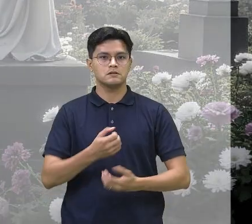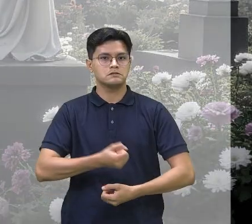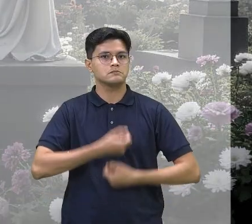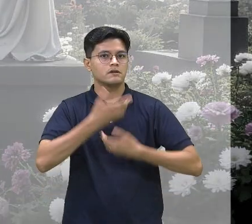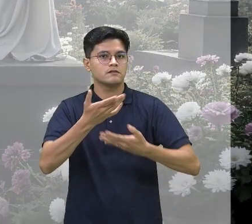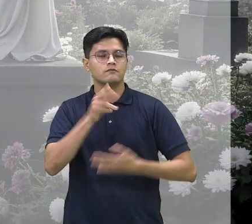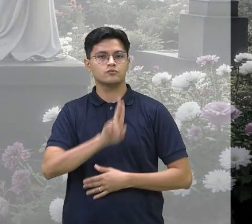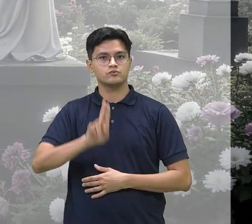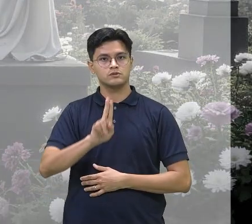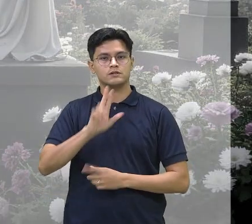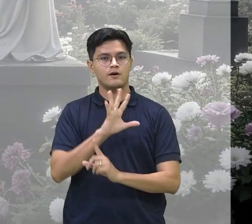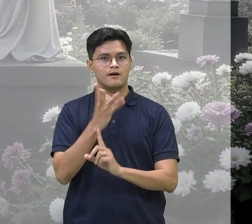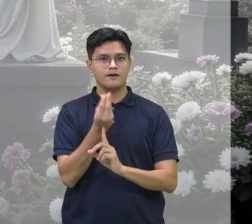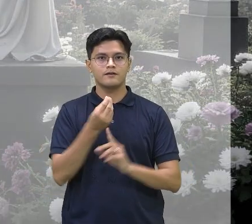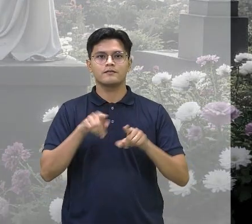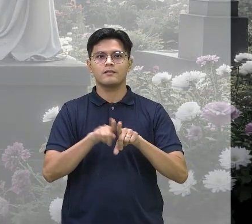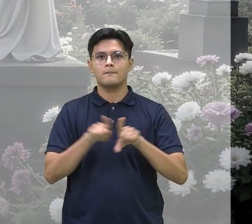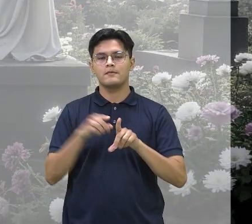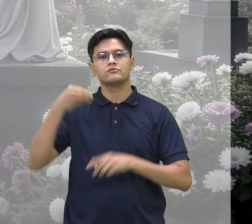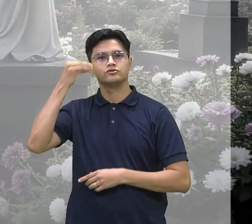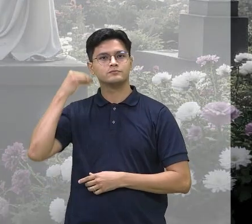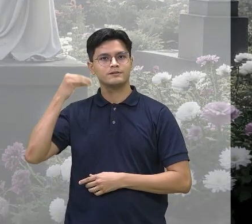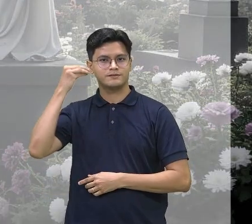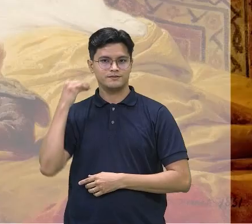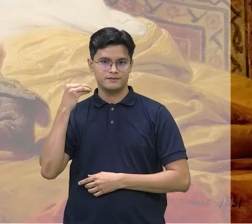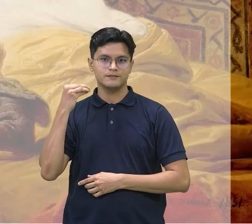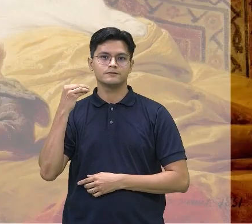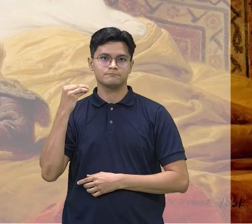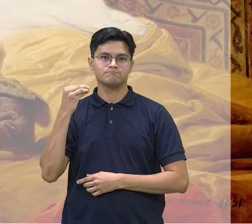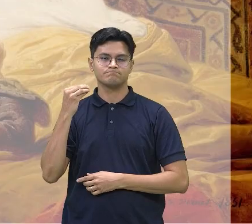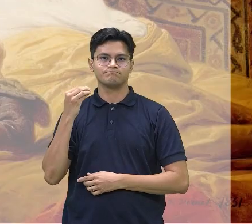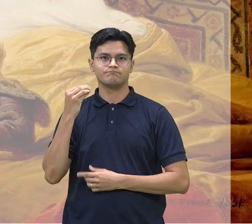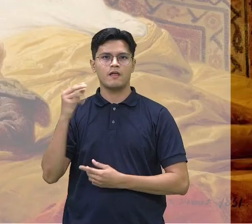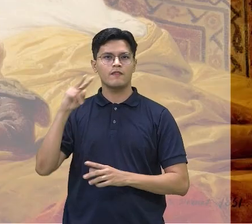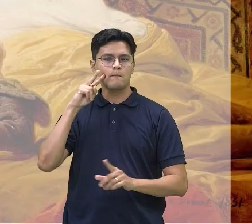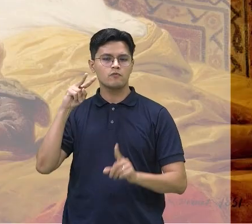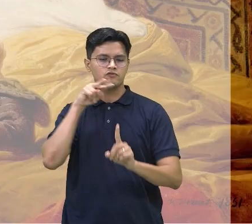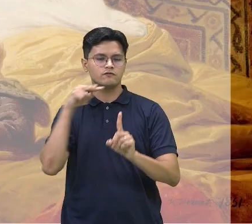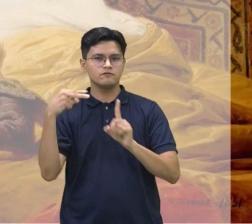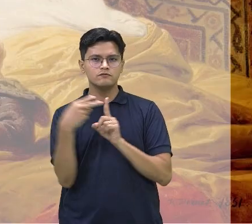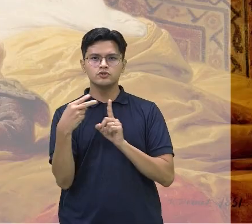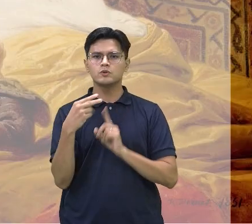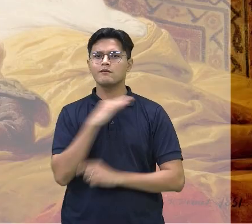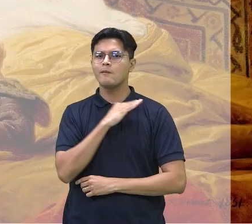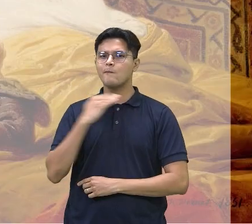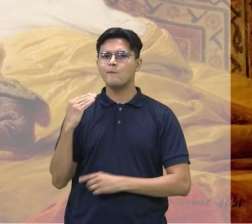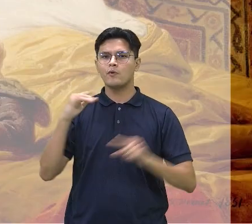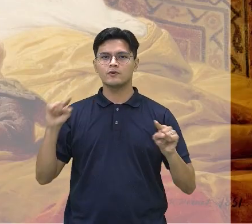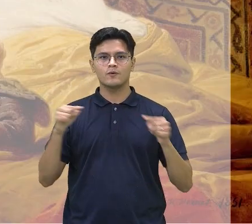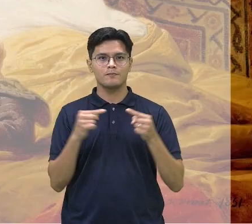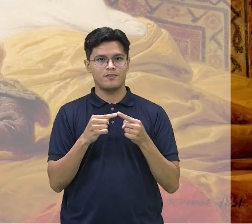de liberdade, tá bom? Muito bem, então vamos lá continuar. Olha, o ultrarromantismo, né? O que